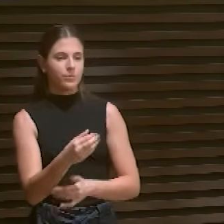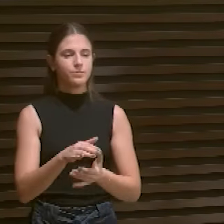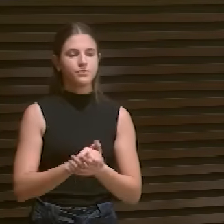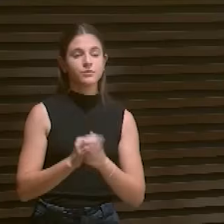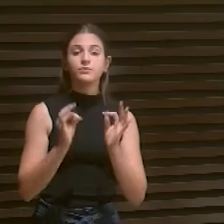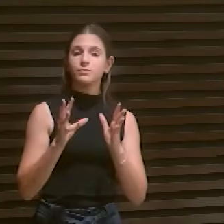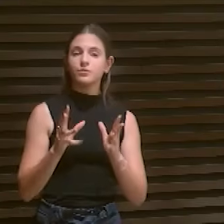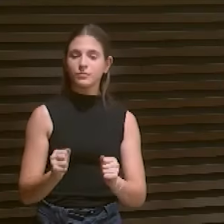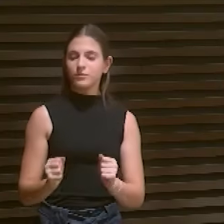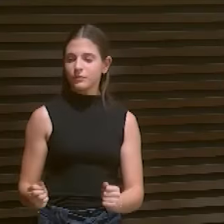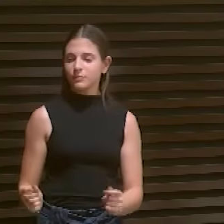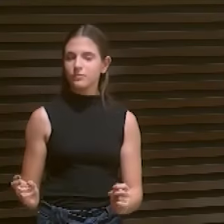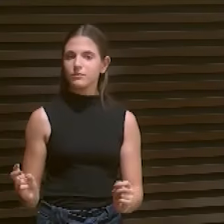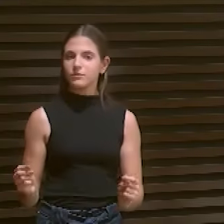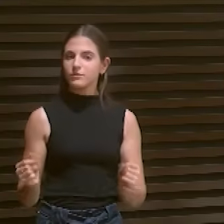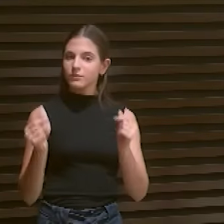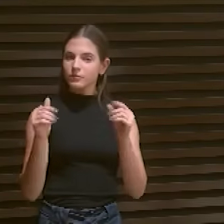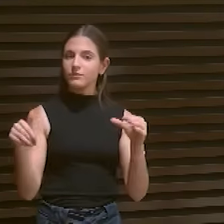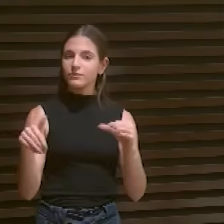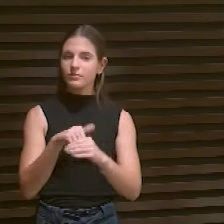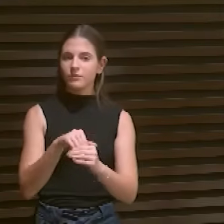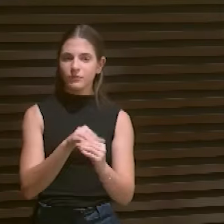de todas as riquezas que estão em Cristo.